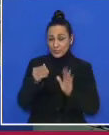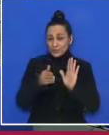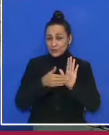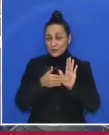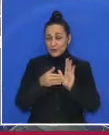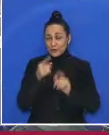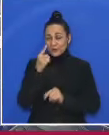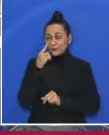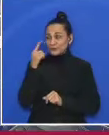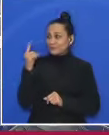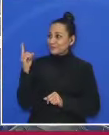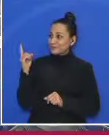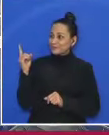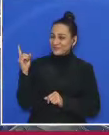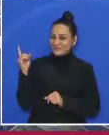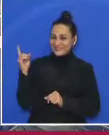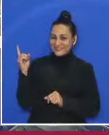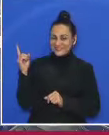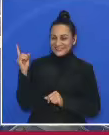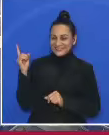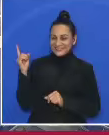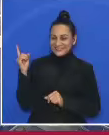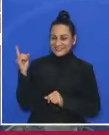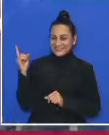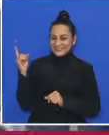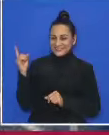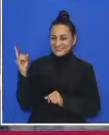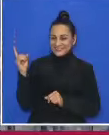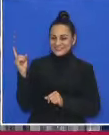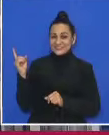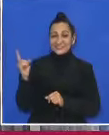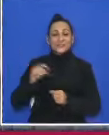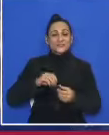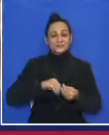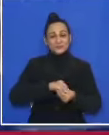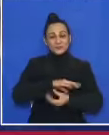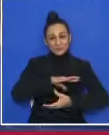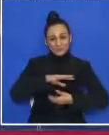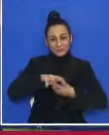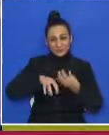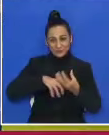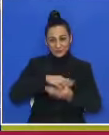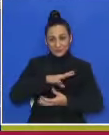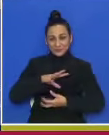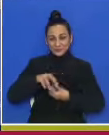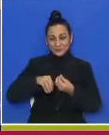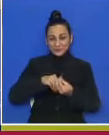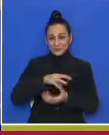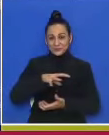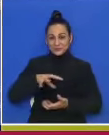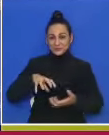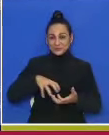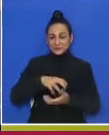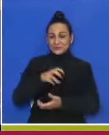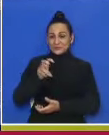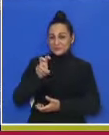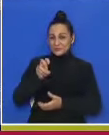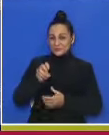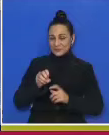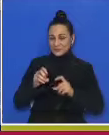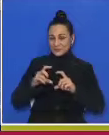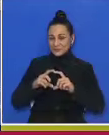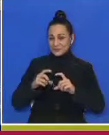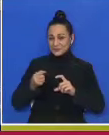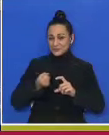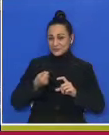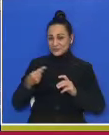Bolas posicionadas. Valendo! Globo recarregado, embaralhando 50 bolas numeradas de